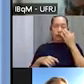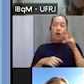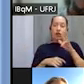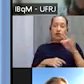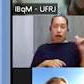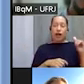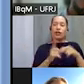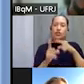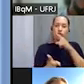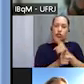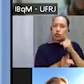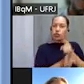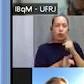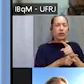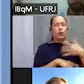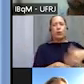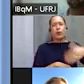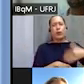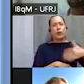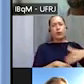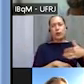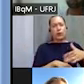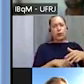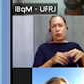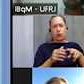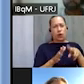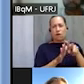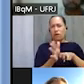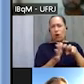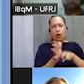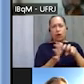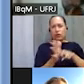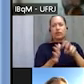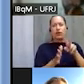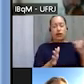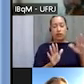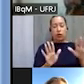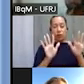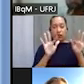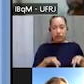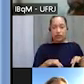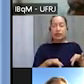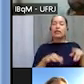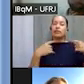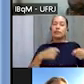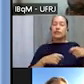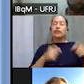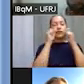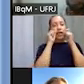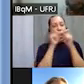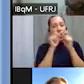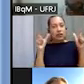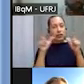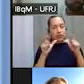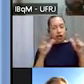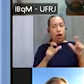descoberta de muitos fósseis. Então, para finalizar, a gente tem que estar atento que a geologia